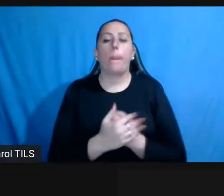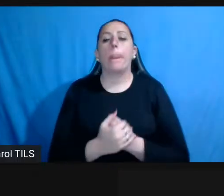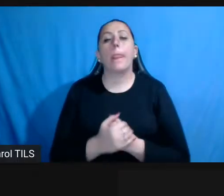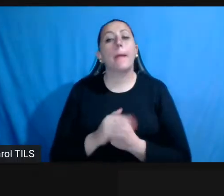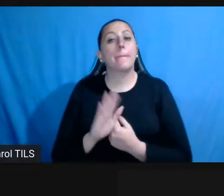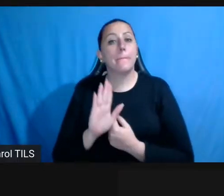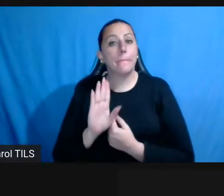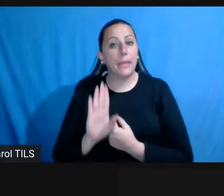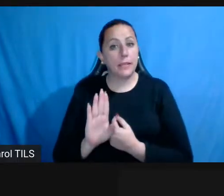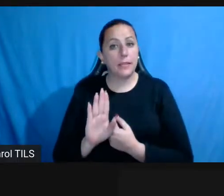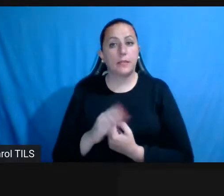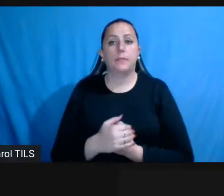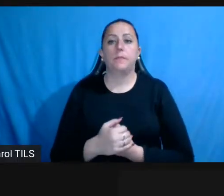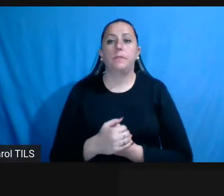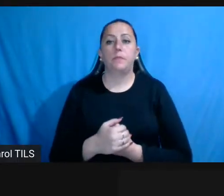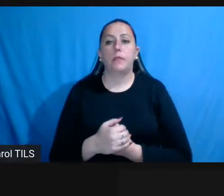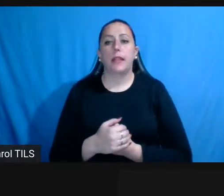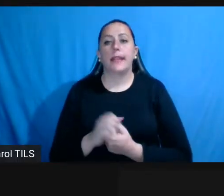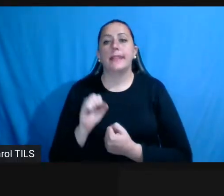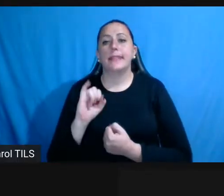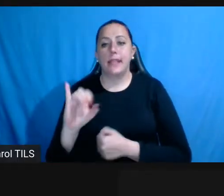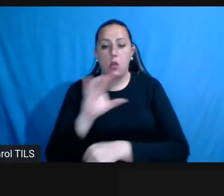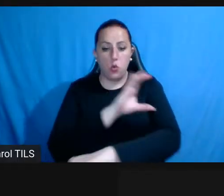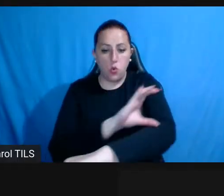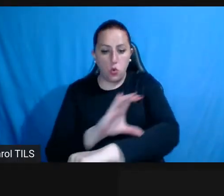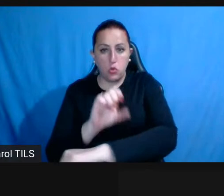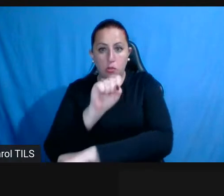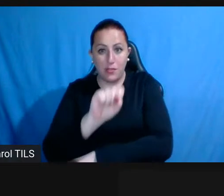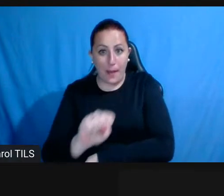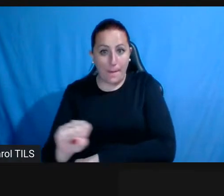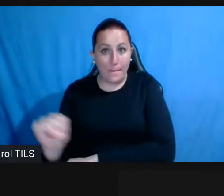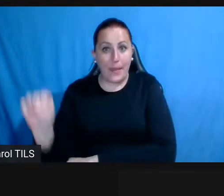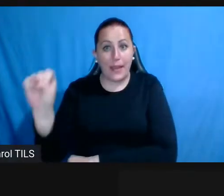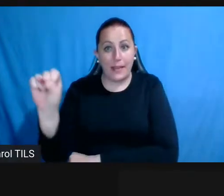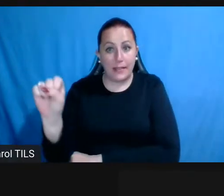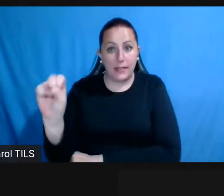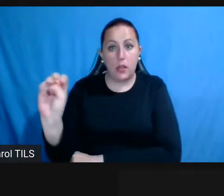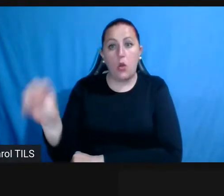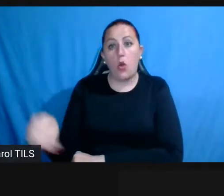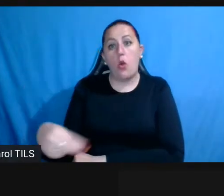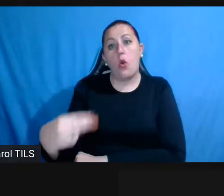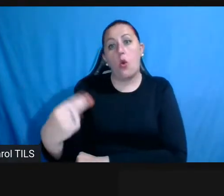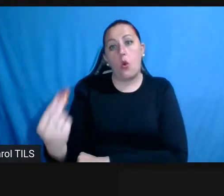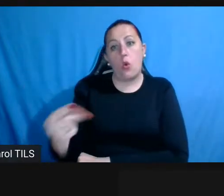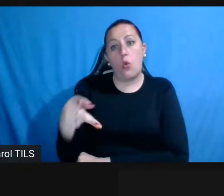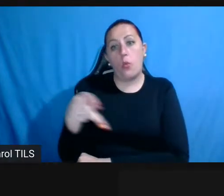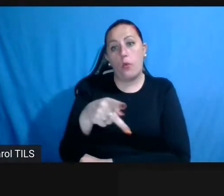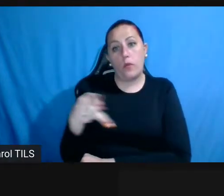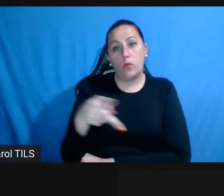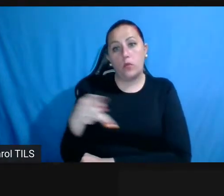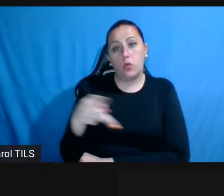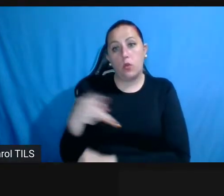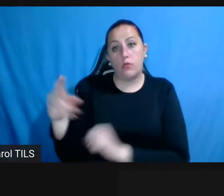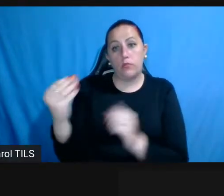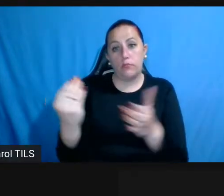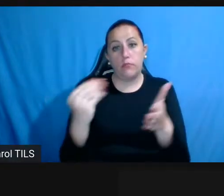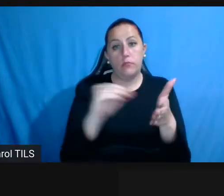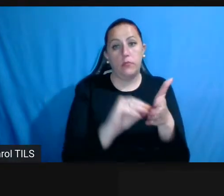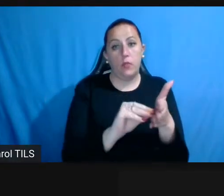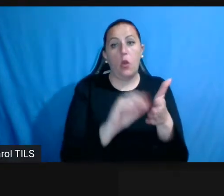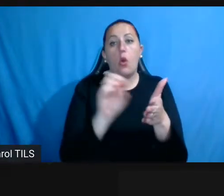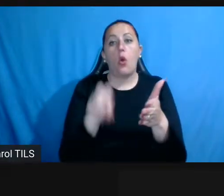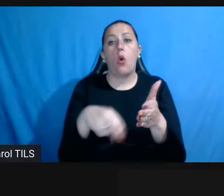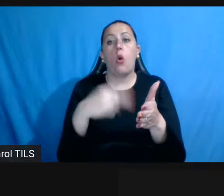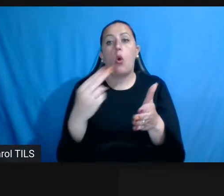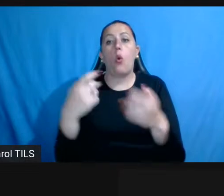Mas, se for um curso semestral, ou o professor insere o aluno, ou ele manda a chave. Então, ele tem que